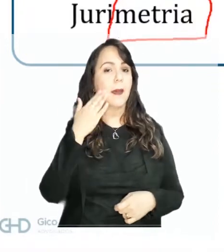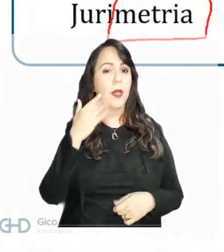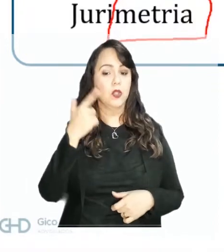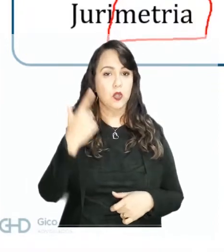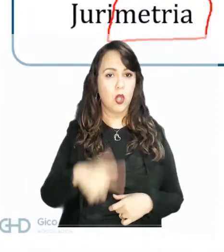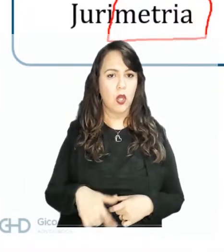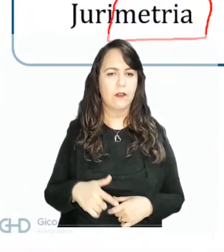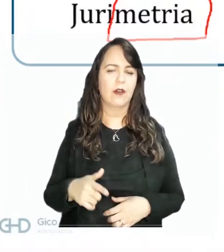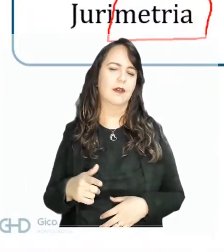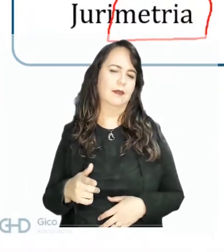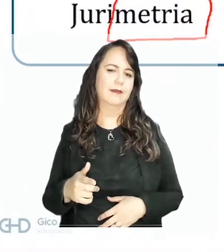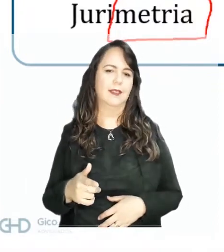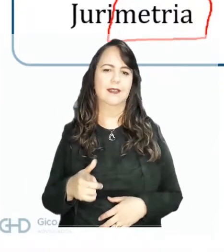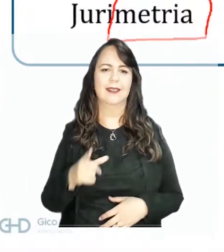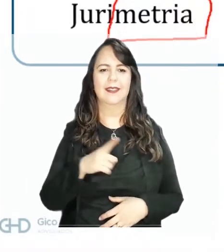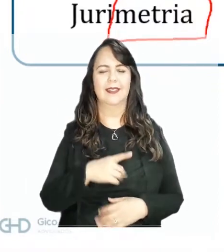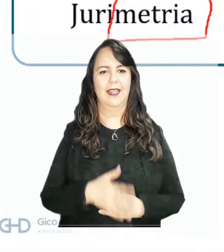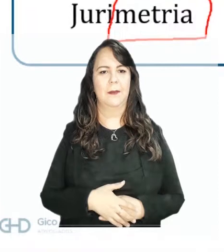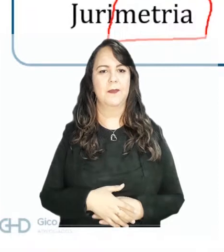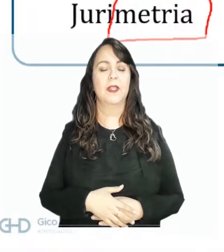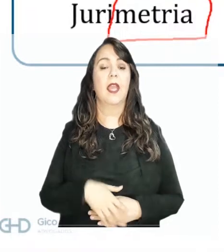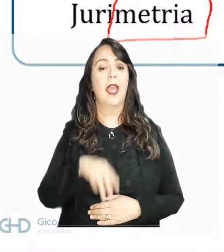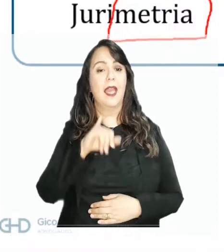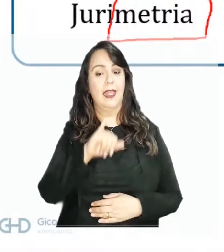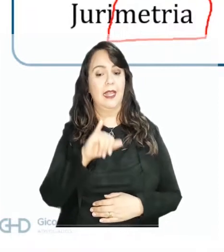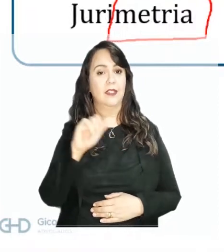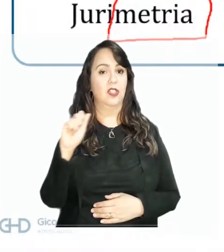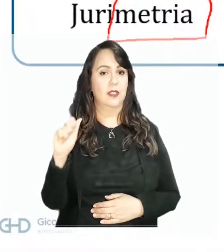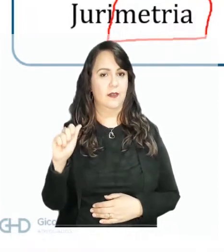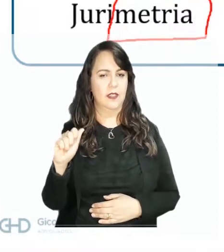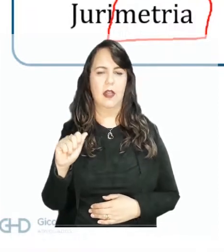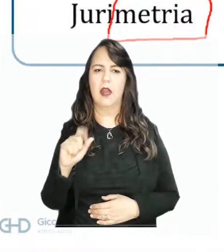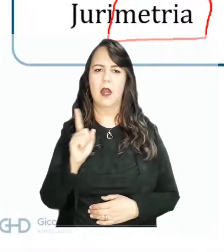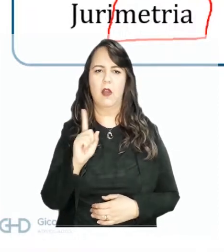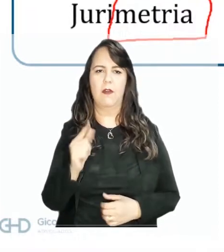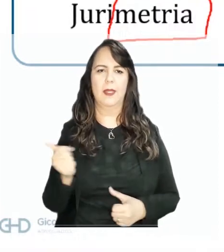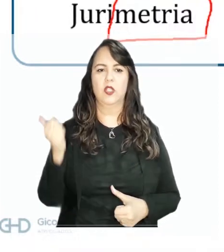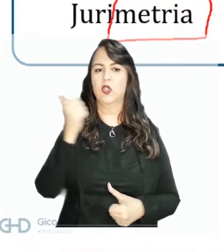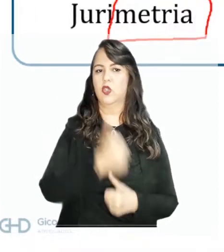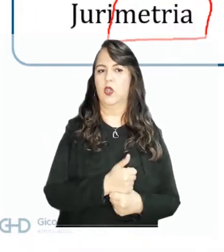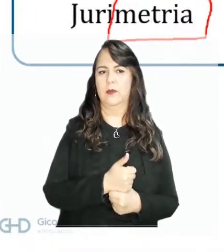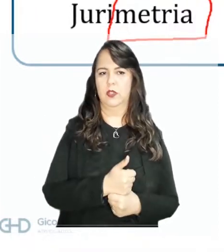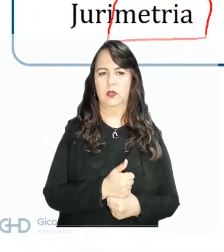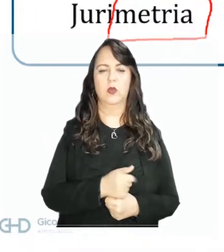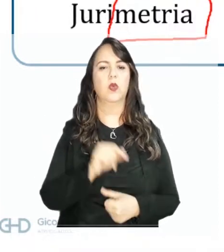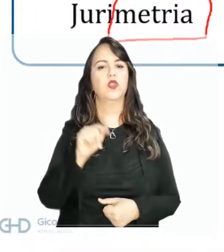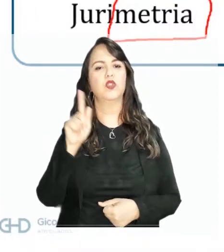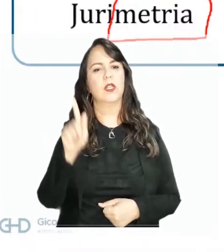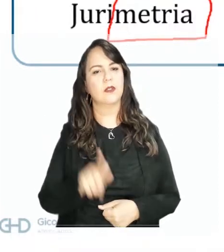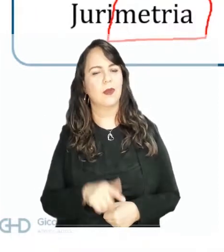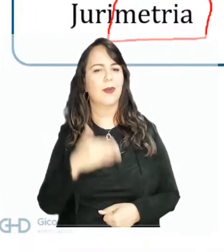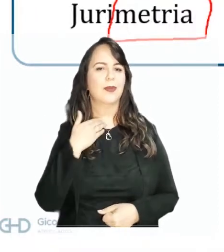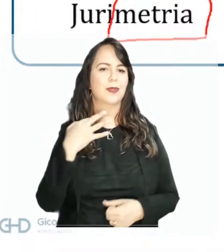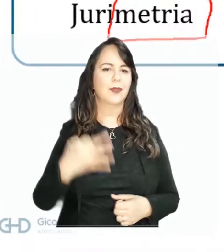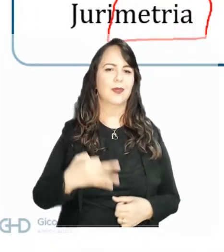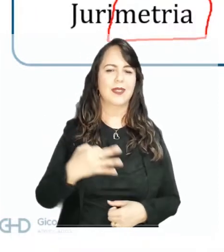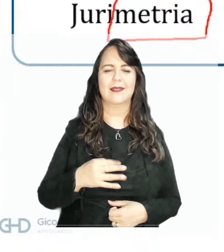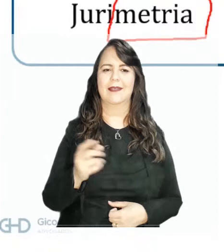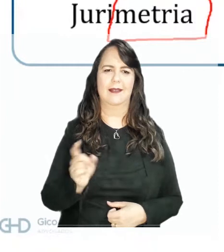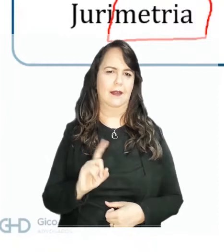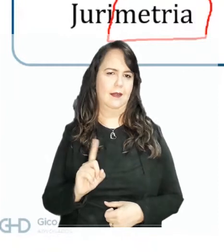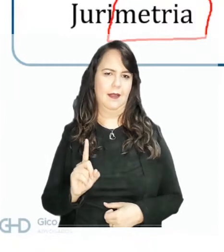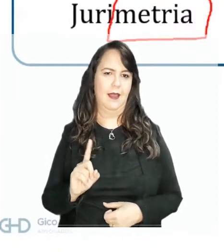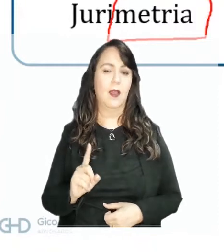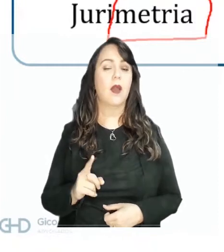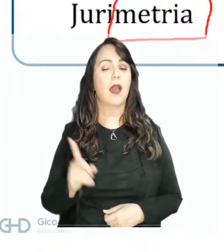inteligência artificial ela não vem para substituir nem o juiz gestor, nem o juiz. Ela vem para ajudar o juiz gestor e o